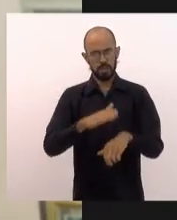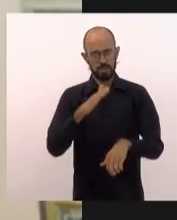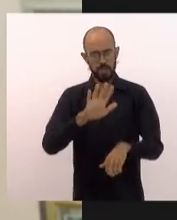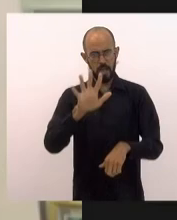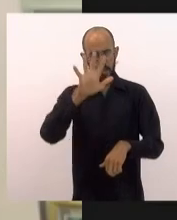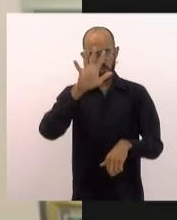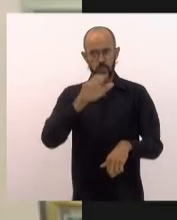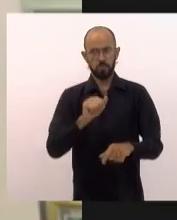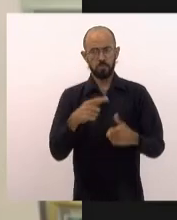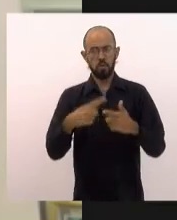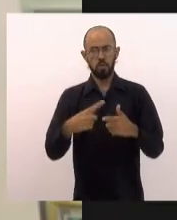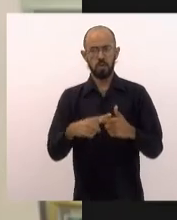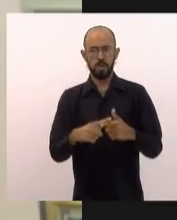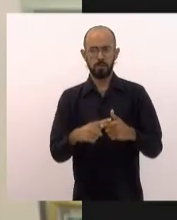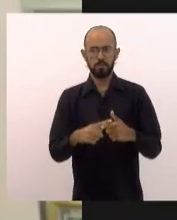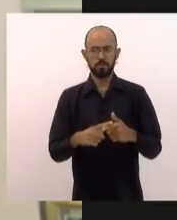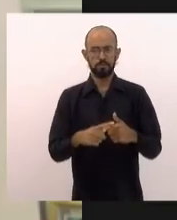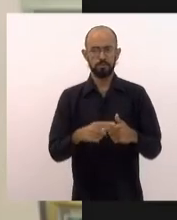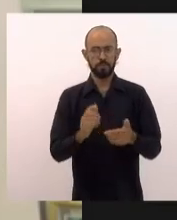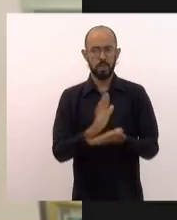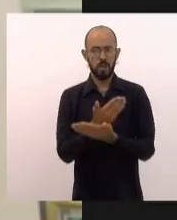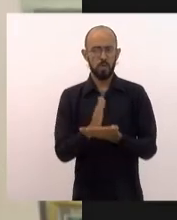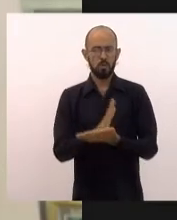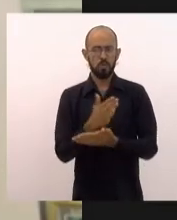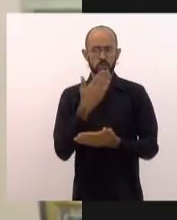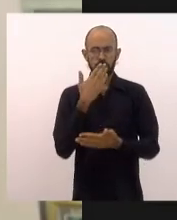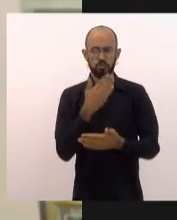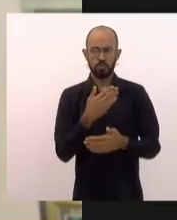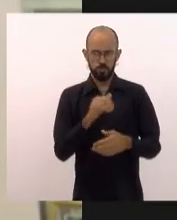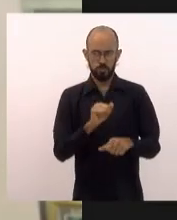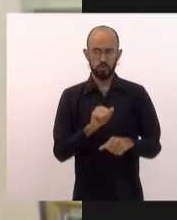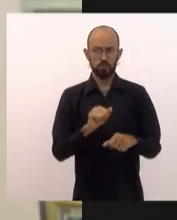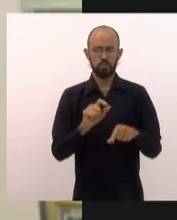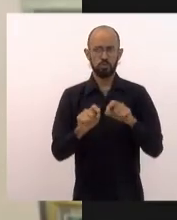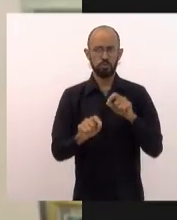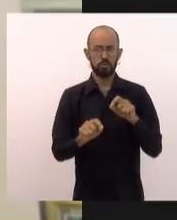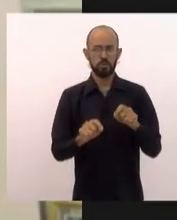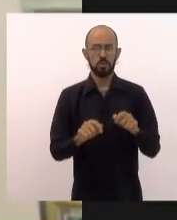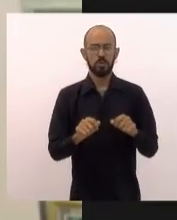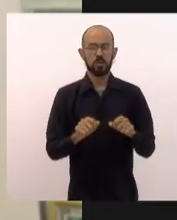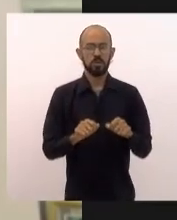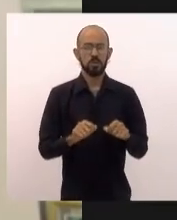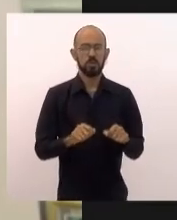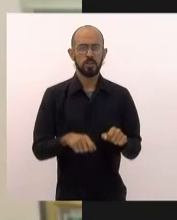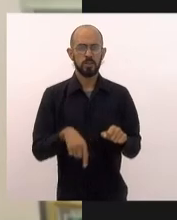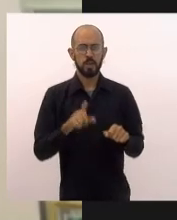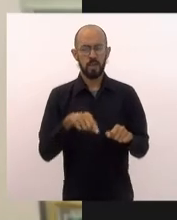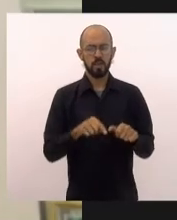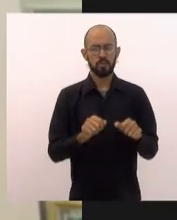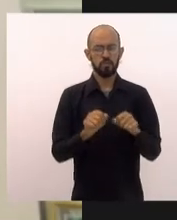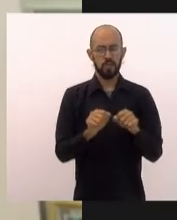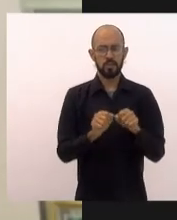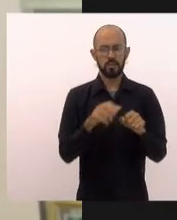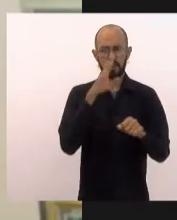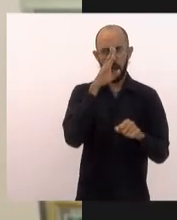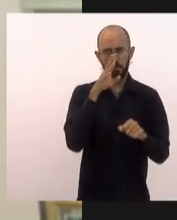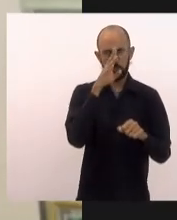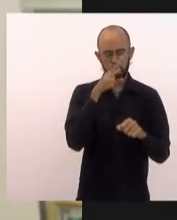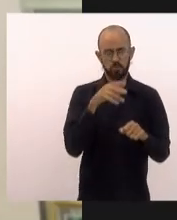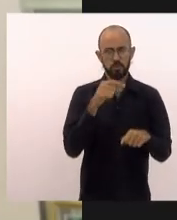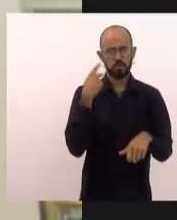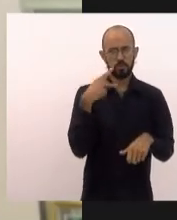qualidade, porque determinados tipos, como essa pantomima dessa vereadora aí, resolve defender